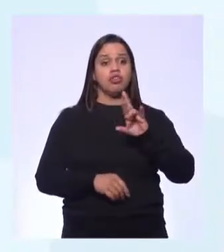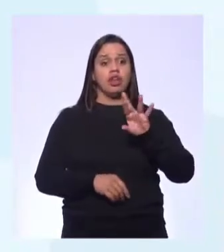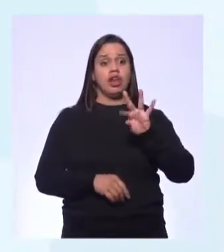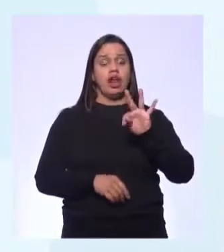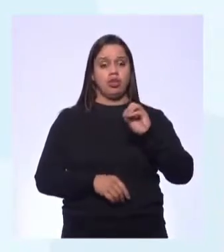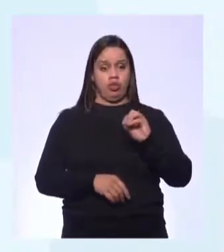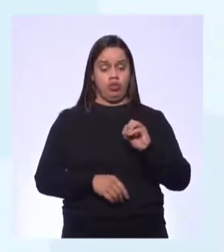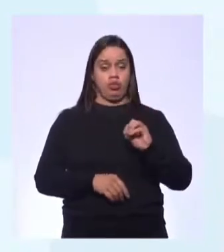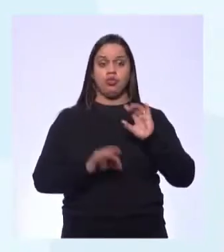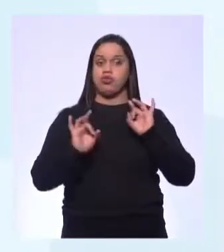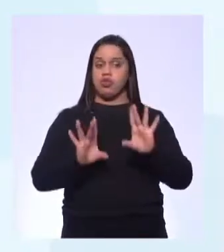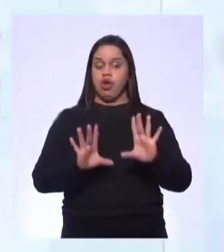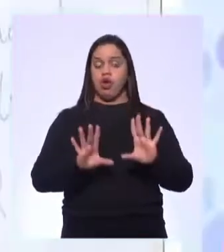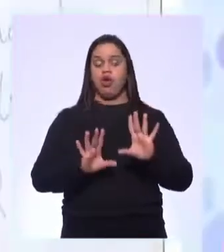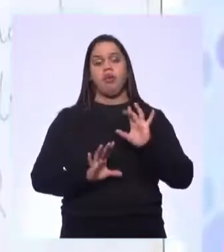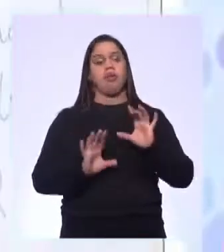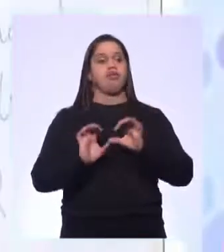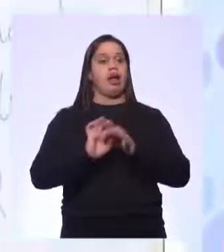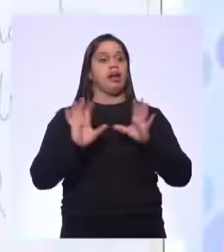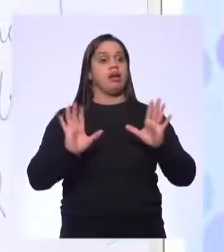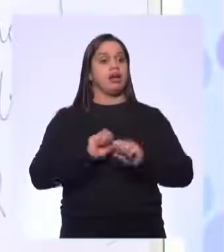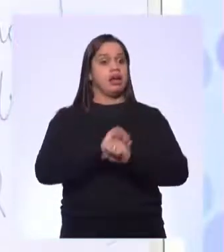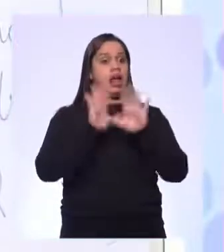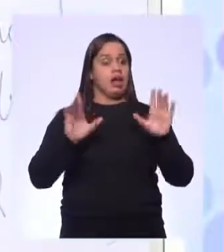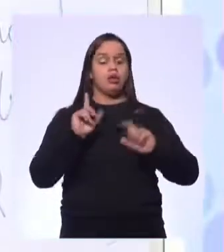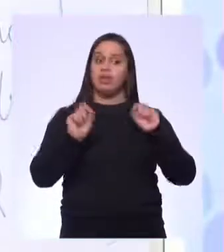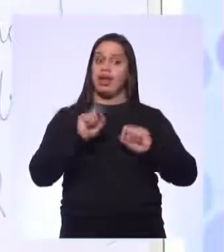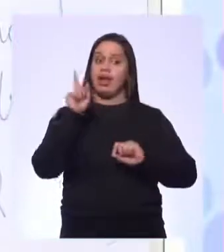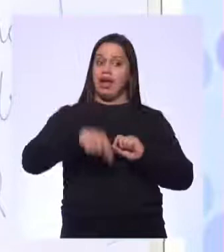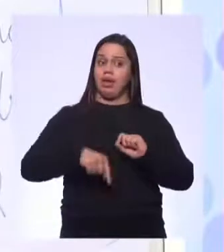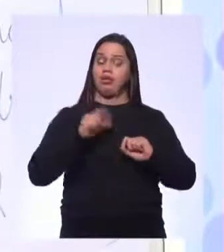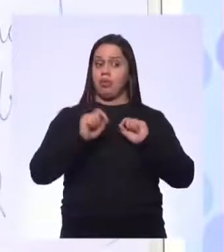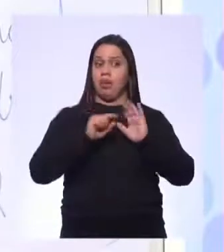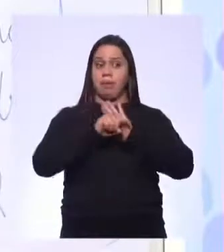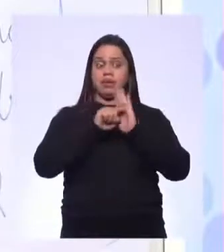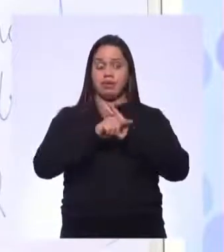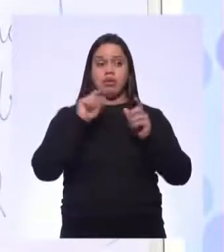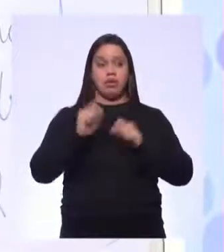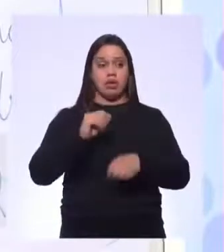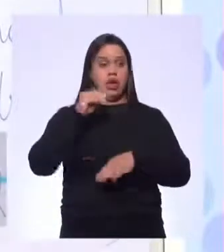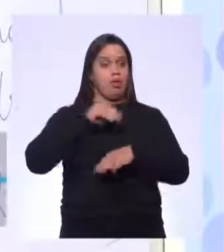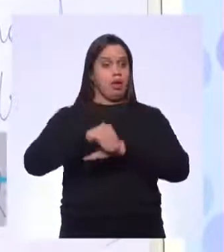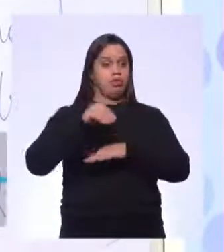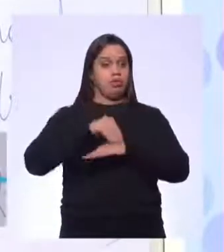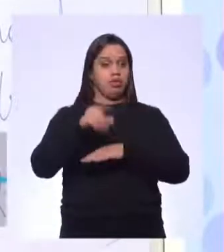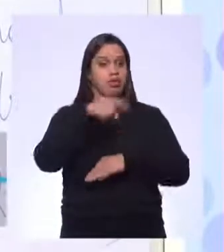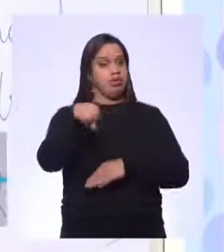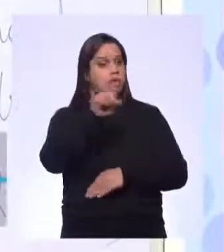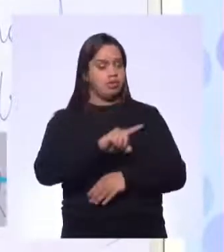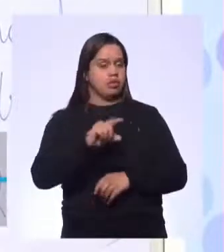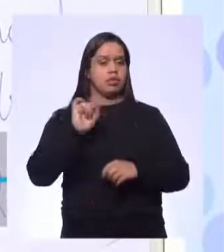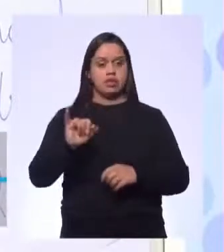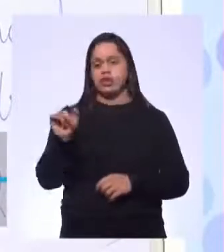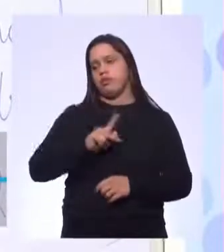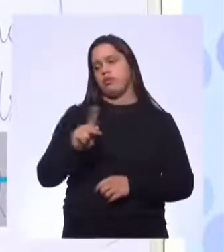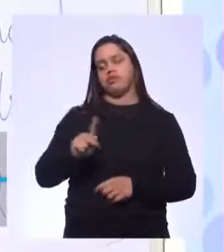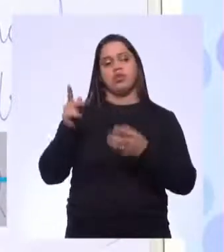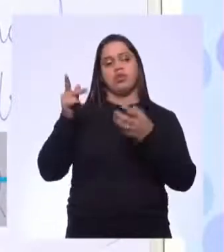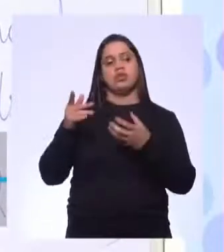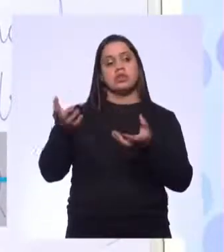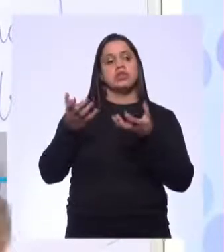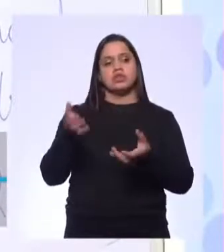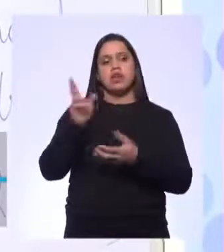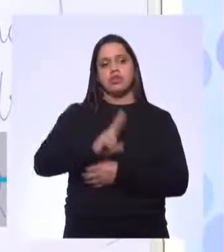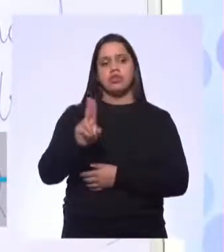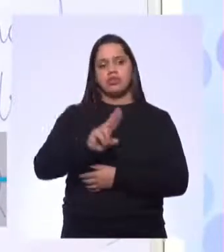gente já deixar isso esclarecido, é uma indicação de pesquisa. Se os professores quiserem